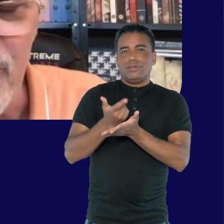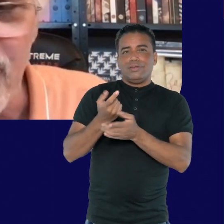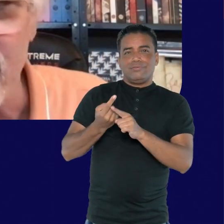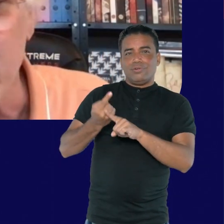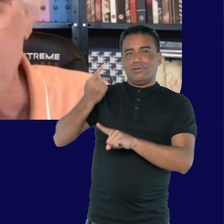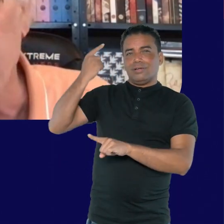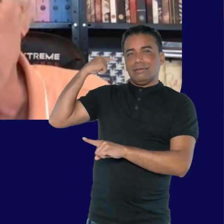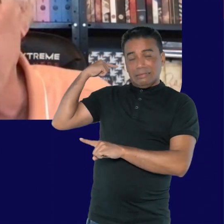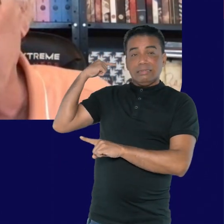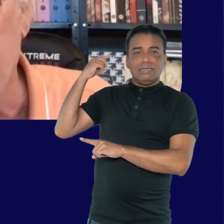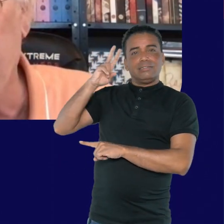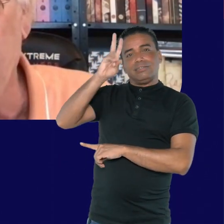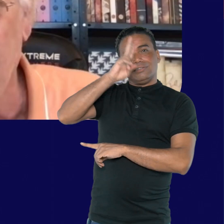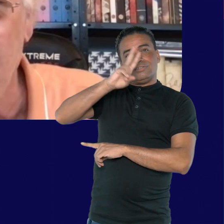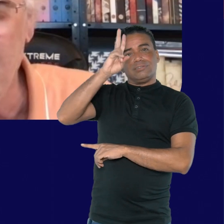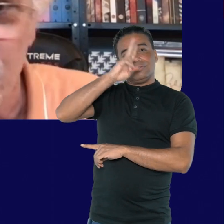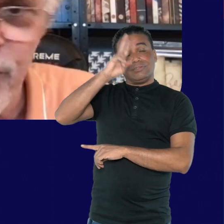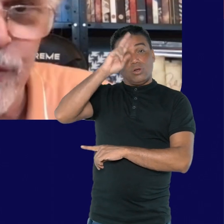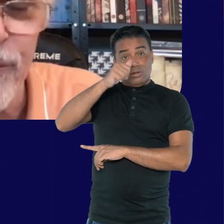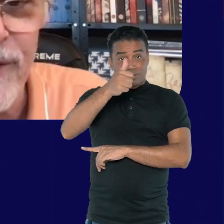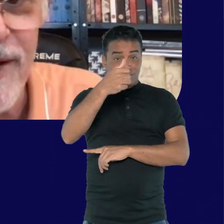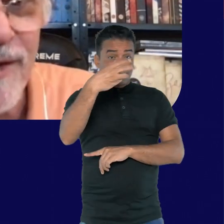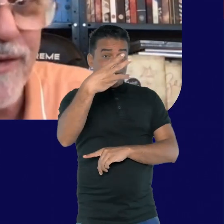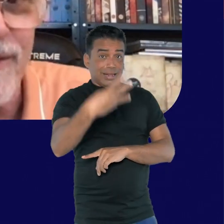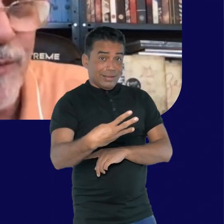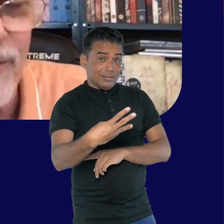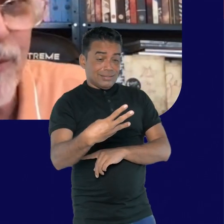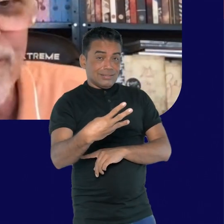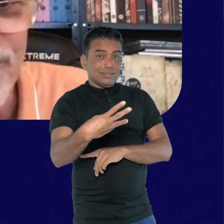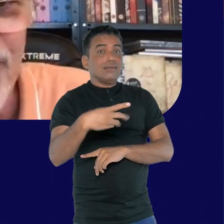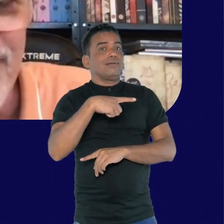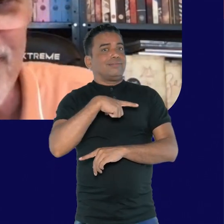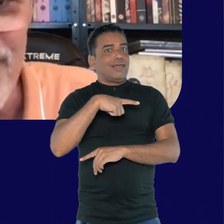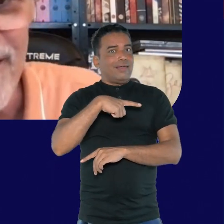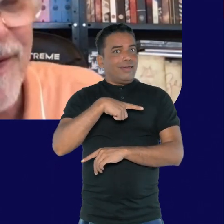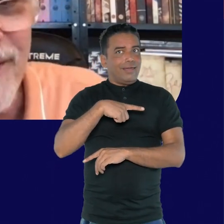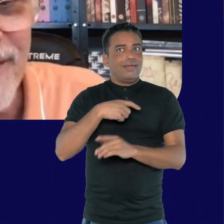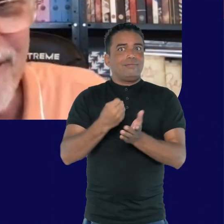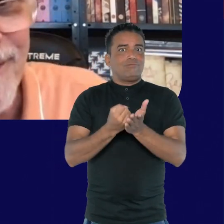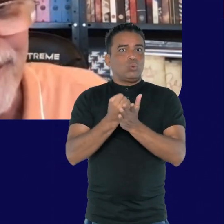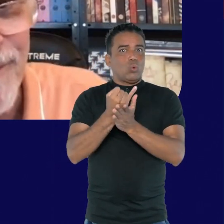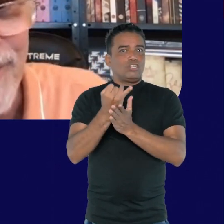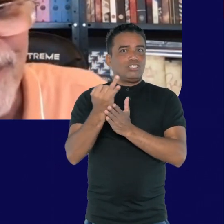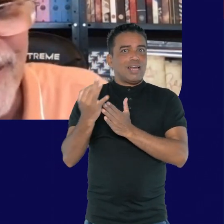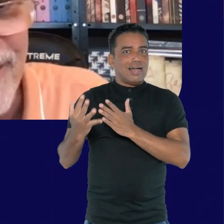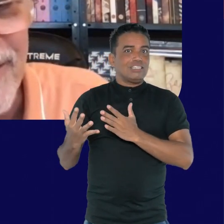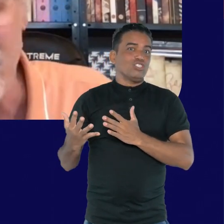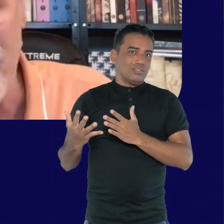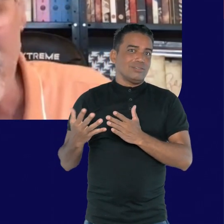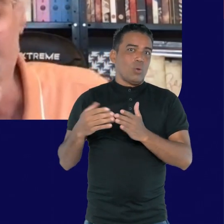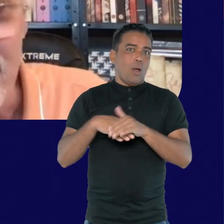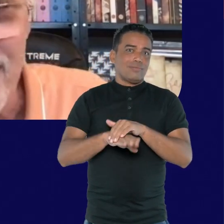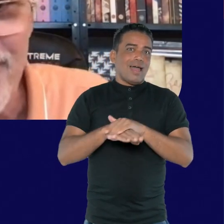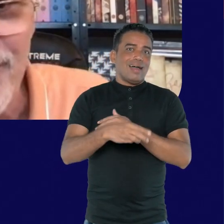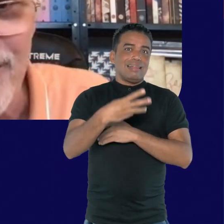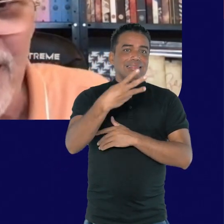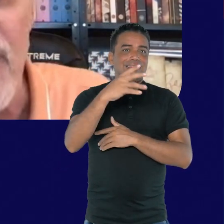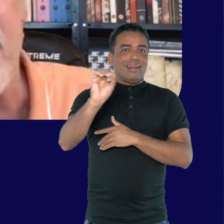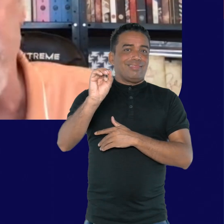feito o Abiás de Histórias, então foram 13, então tem aí